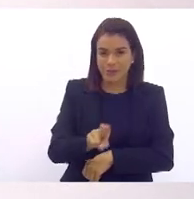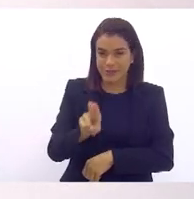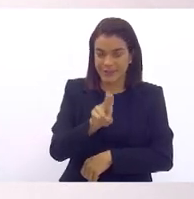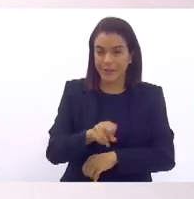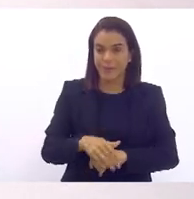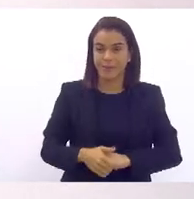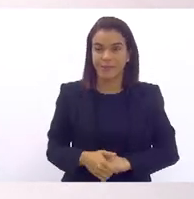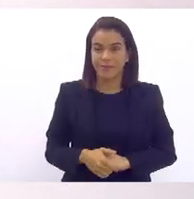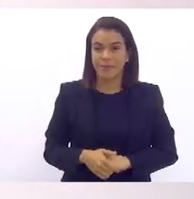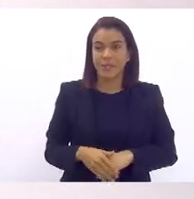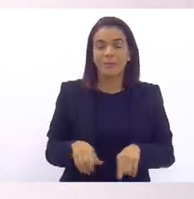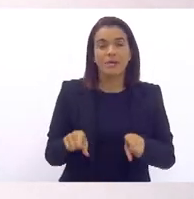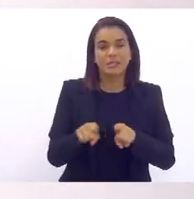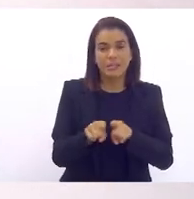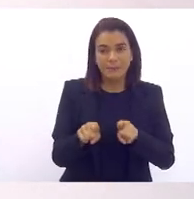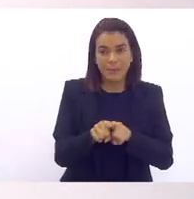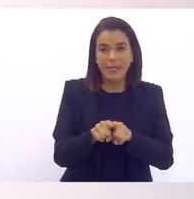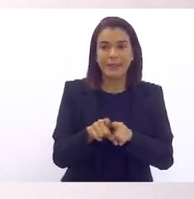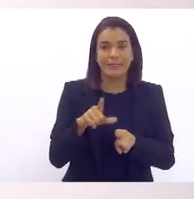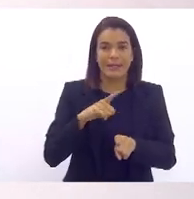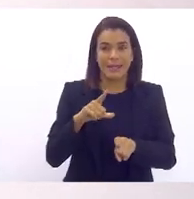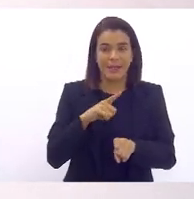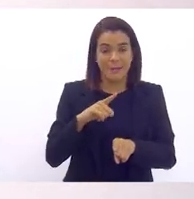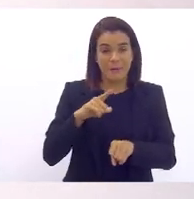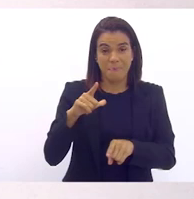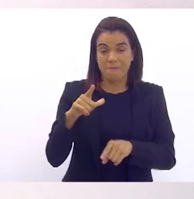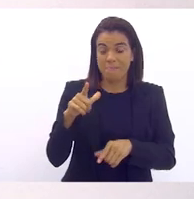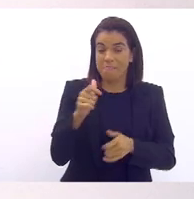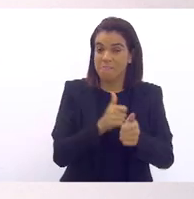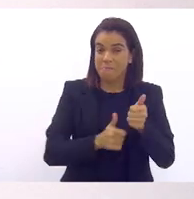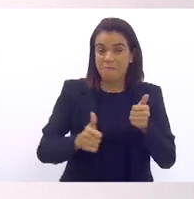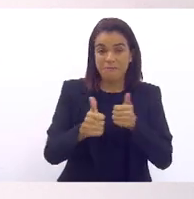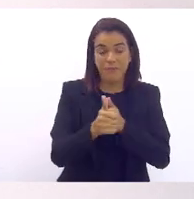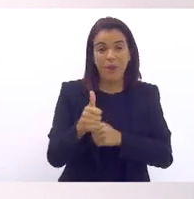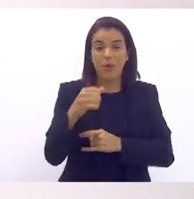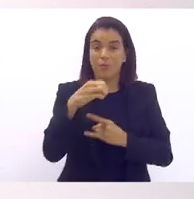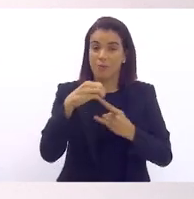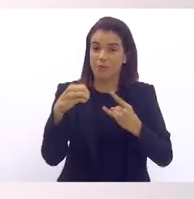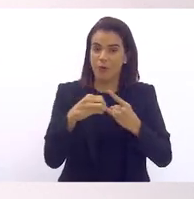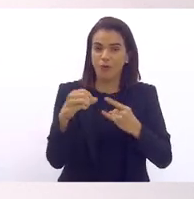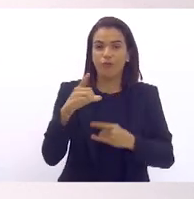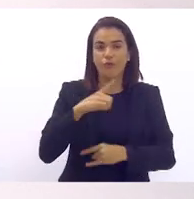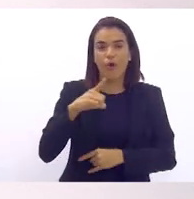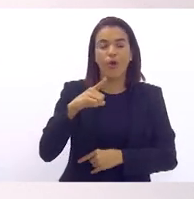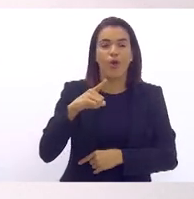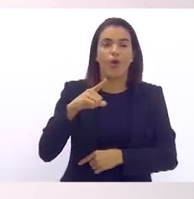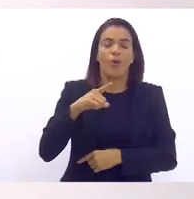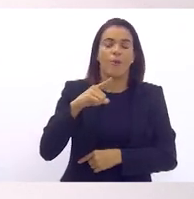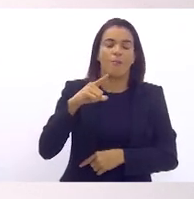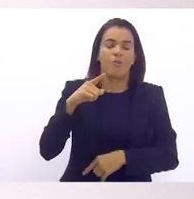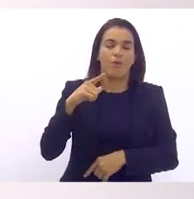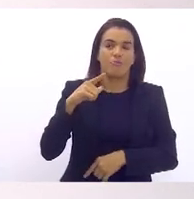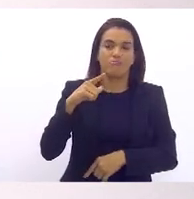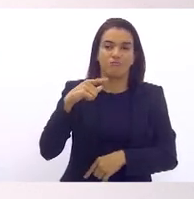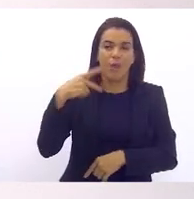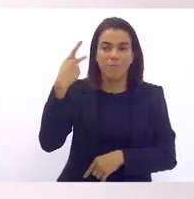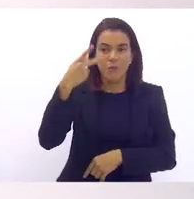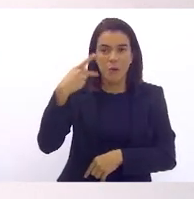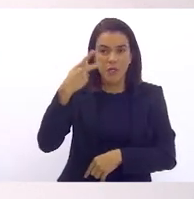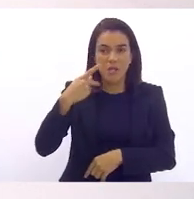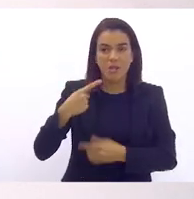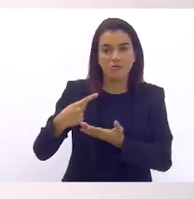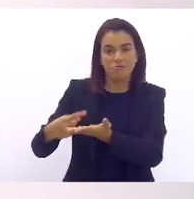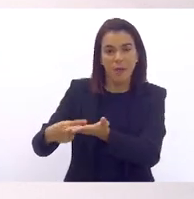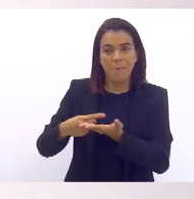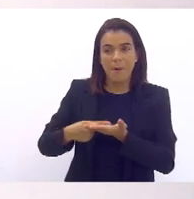monta mas também temos margem de preferência fio Cruz foi objeto dessa política eh por conta de acordos de